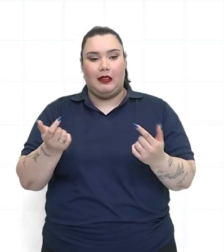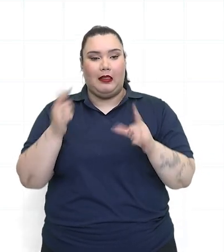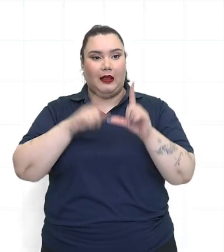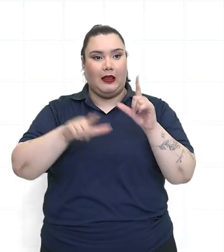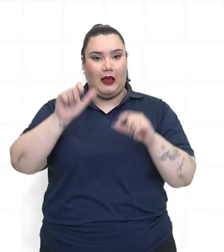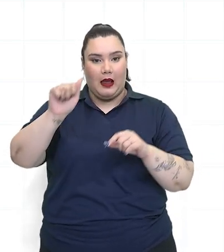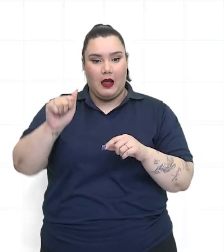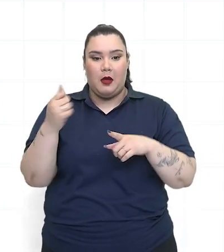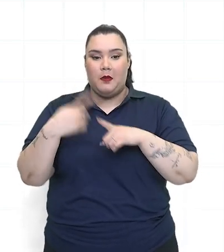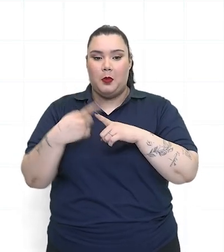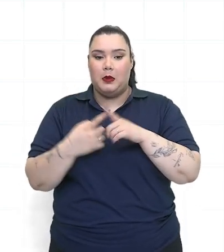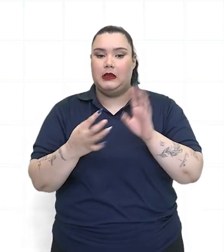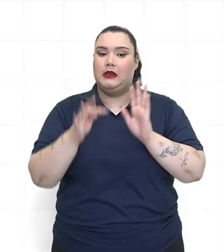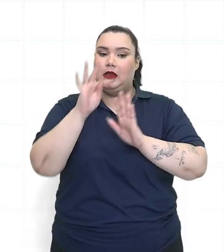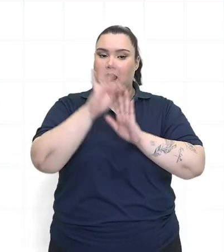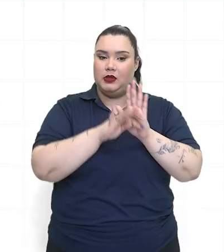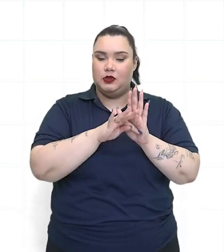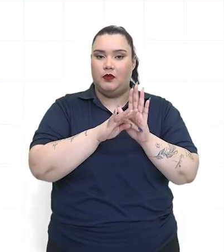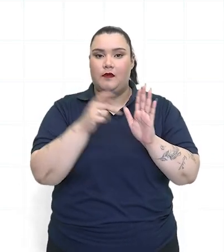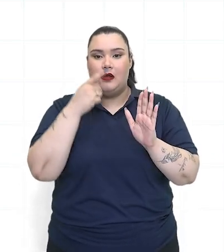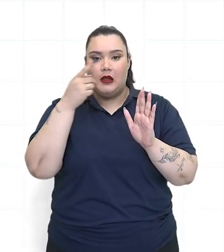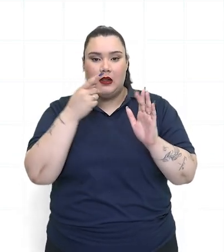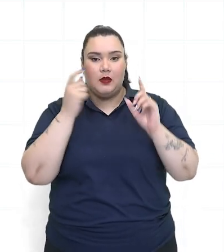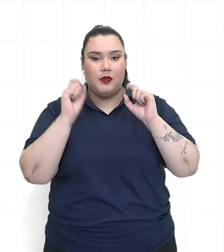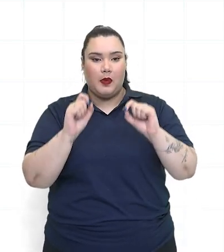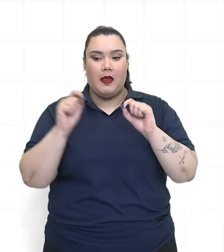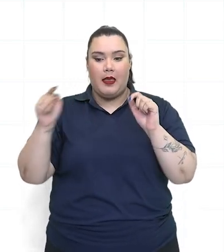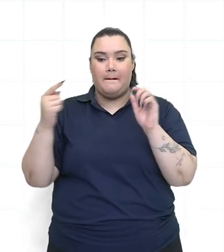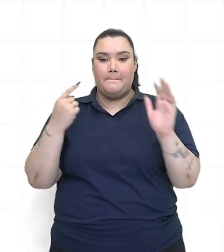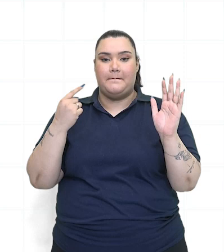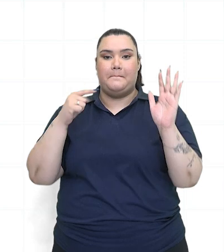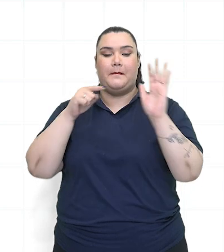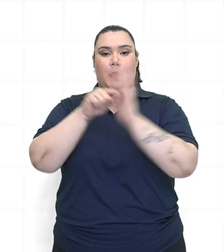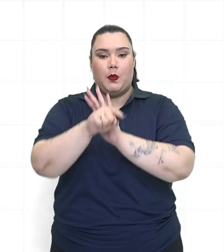Porque no texto diz que ele